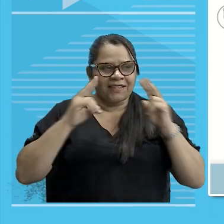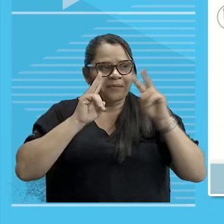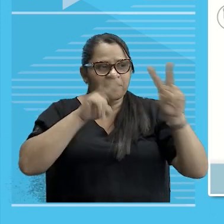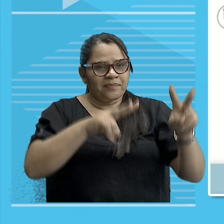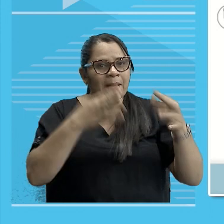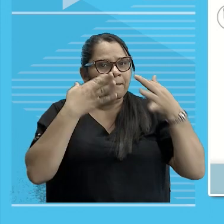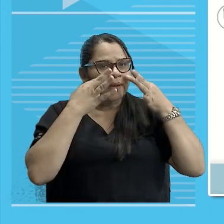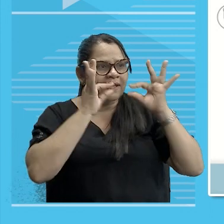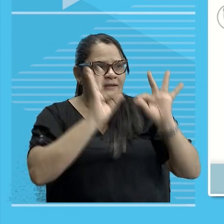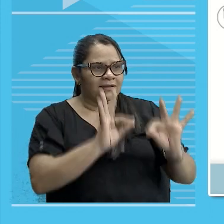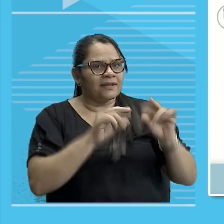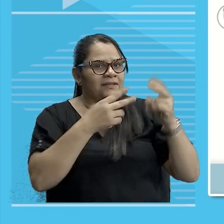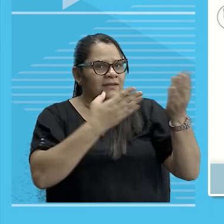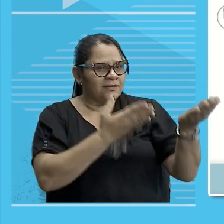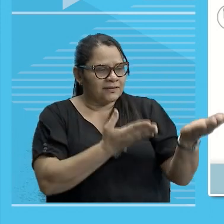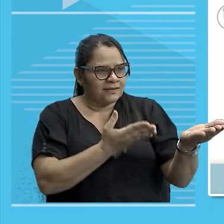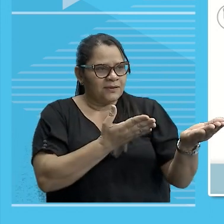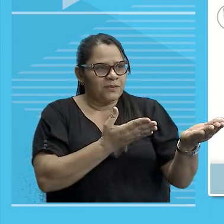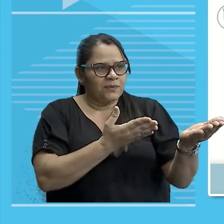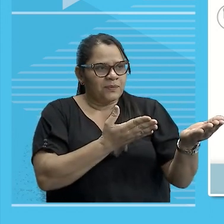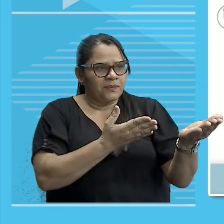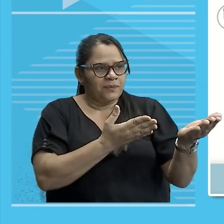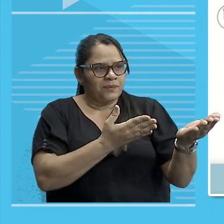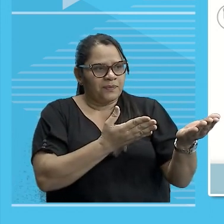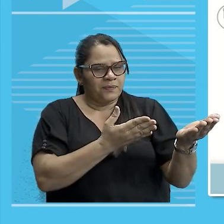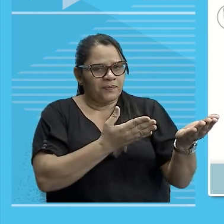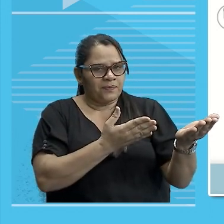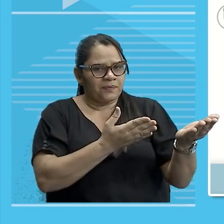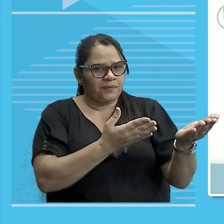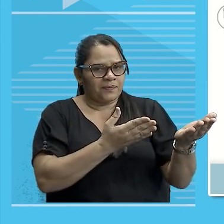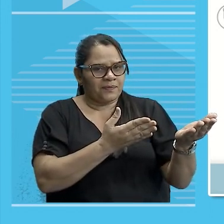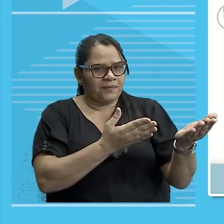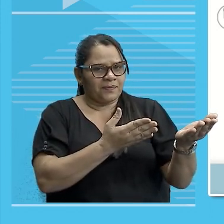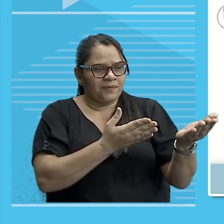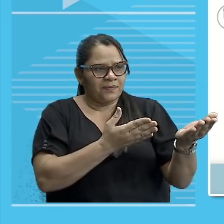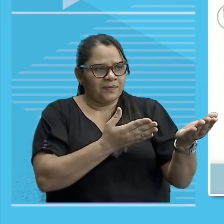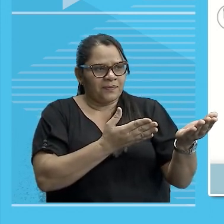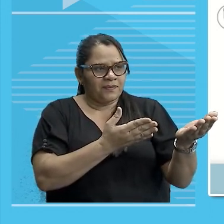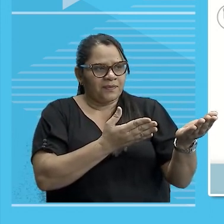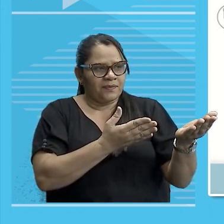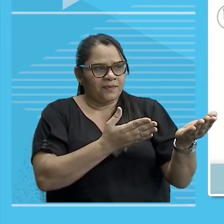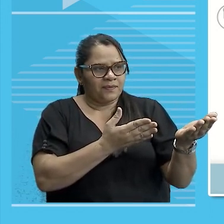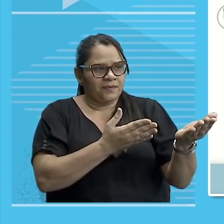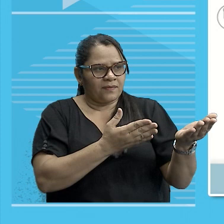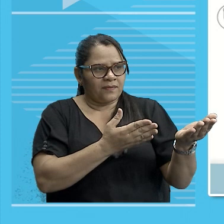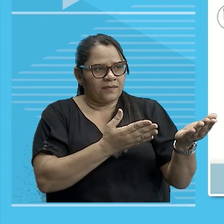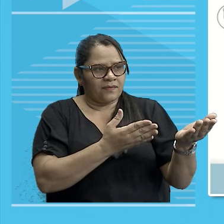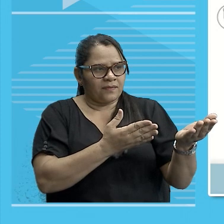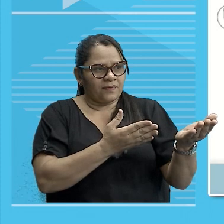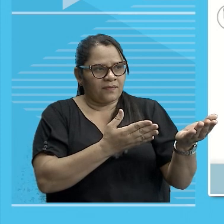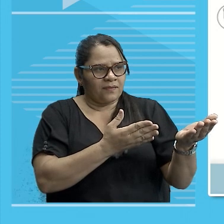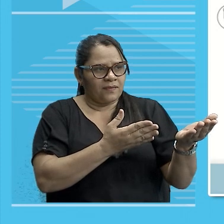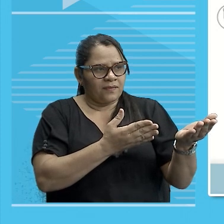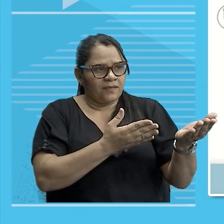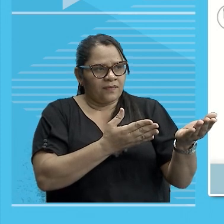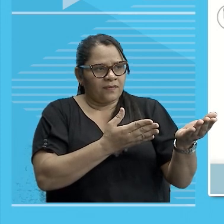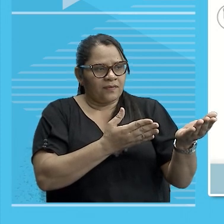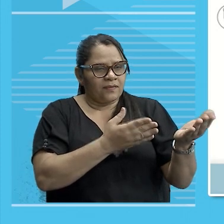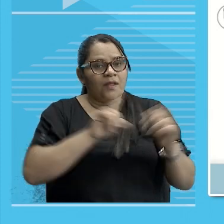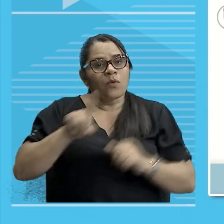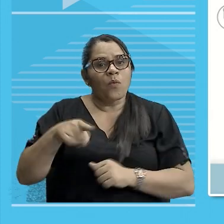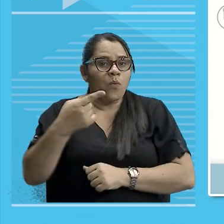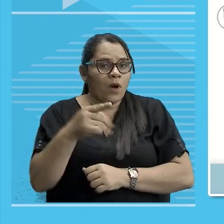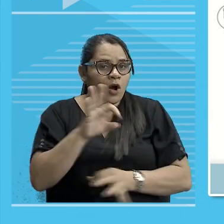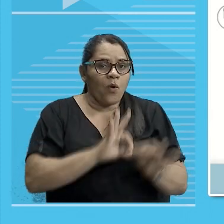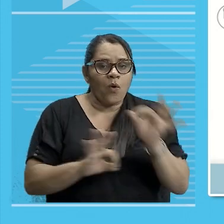prestem bastante atenção meus maravilhosos alunos Olha só uma